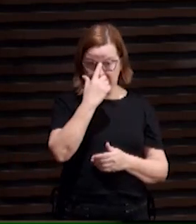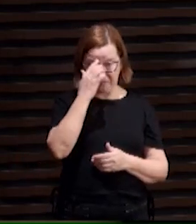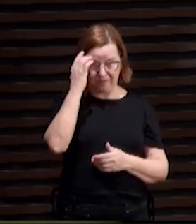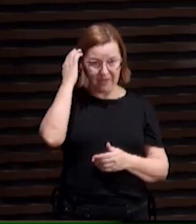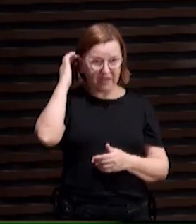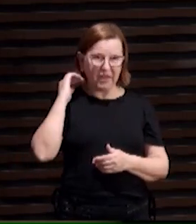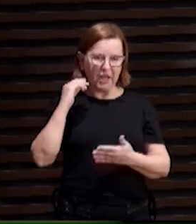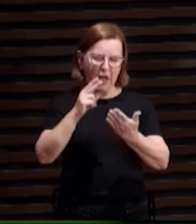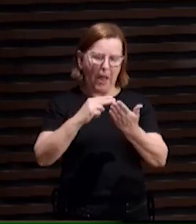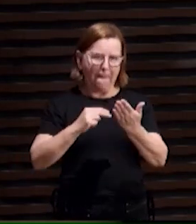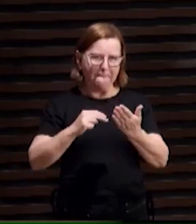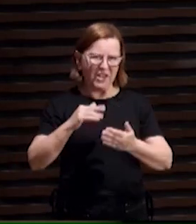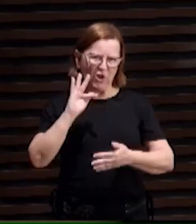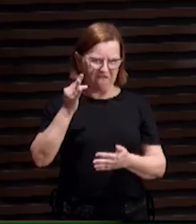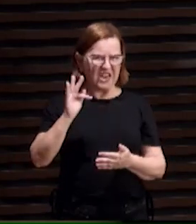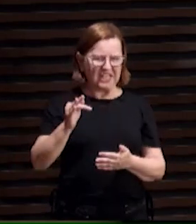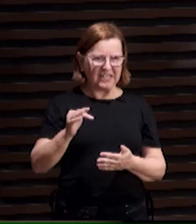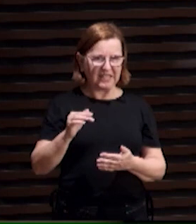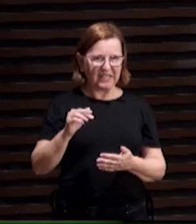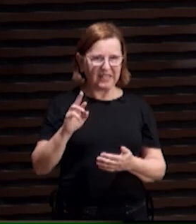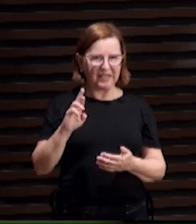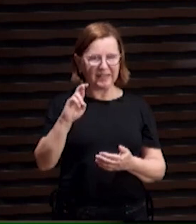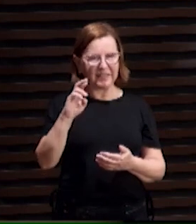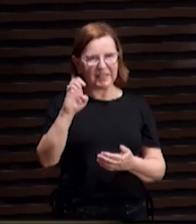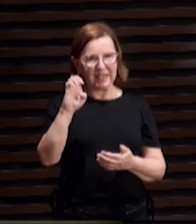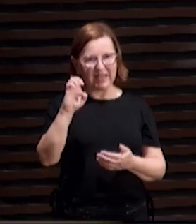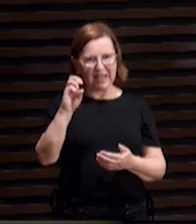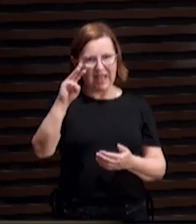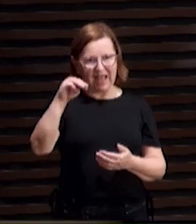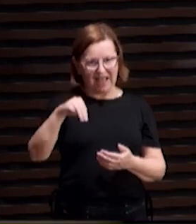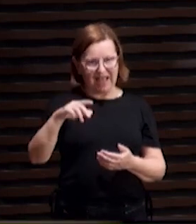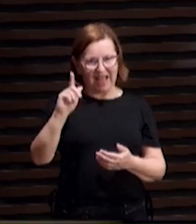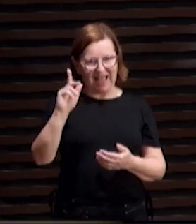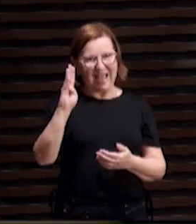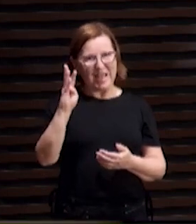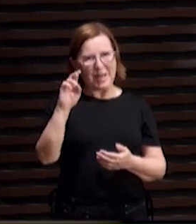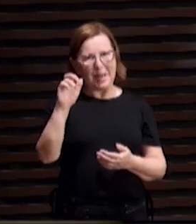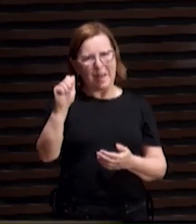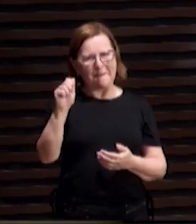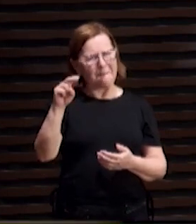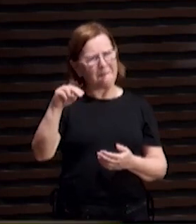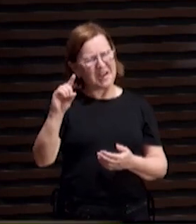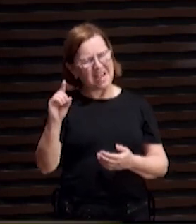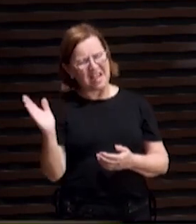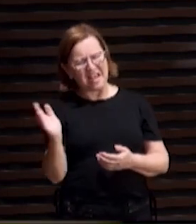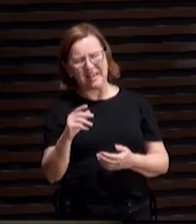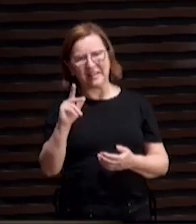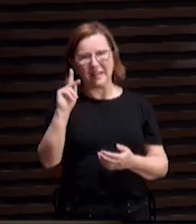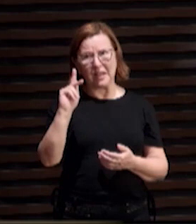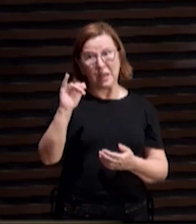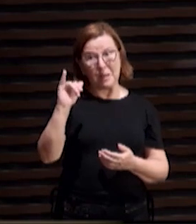Rembrandt, de Renoir, de Picasso. Se bem que de Picasso eu